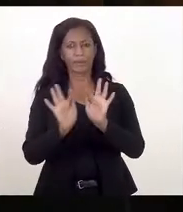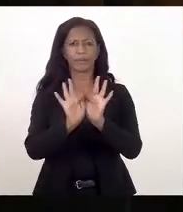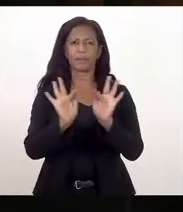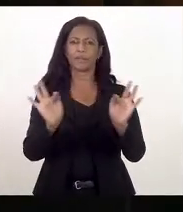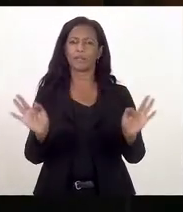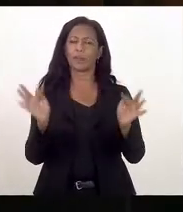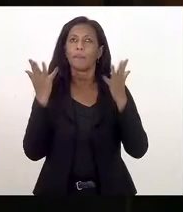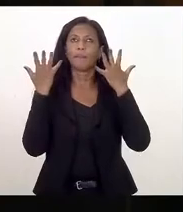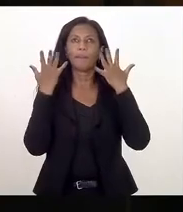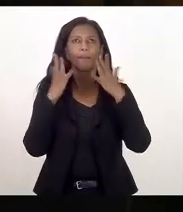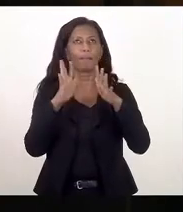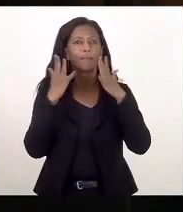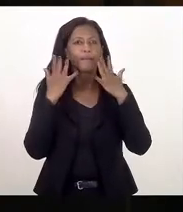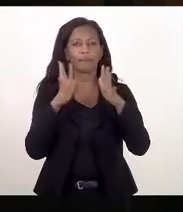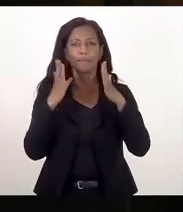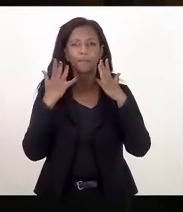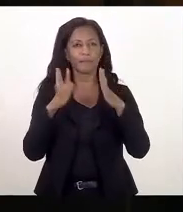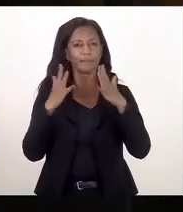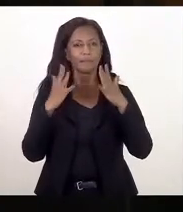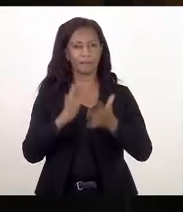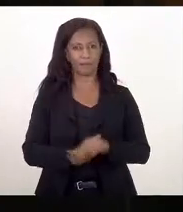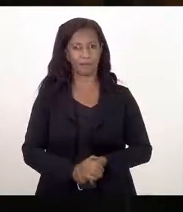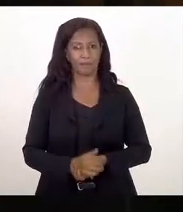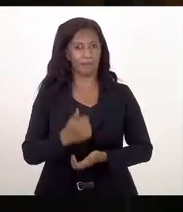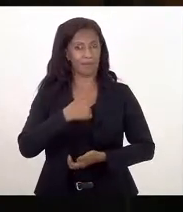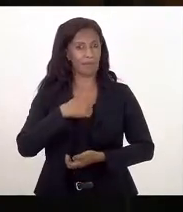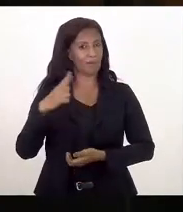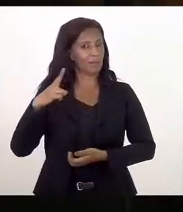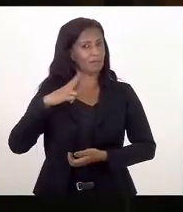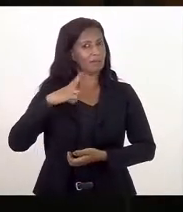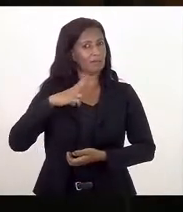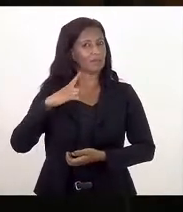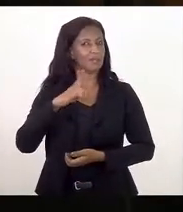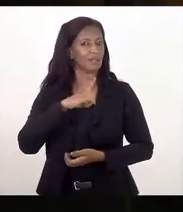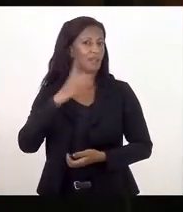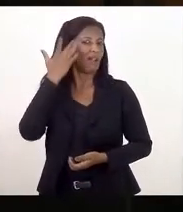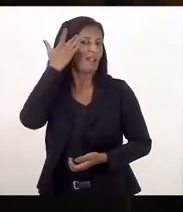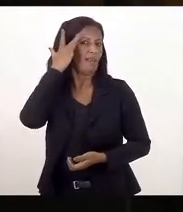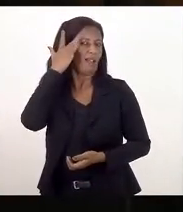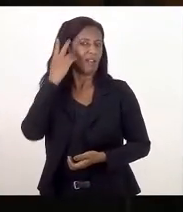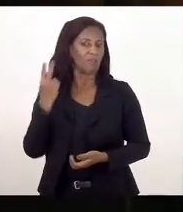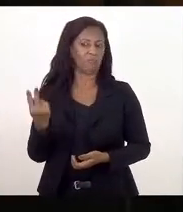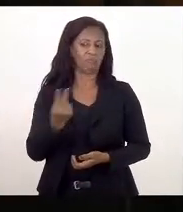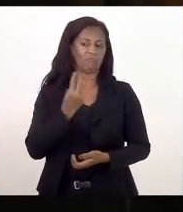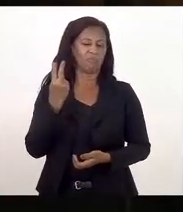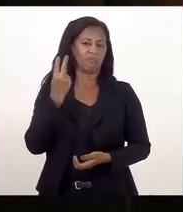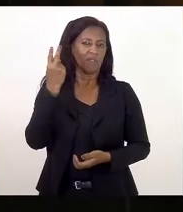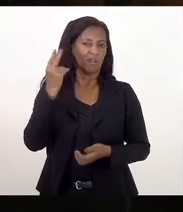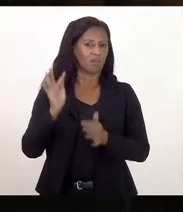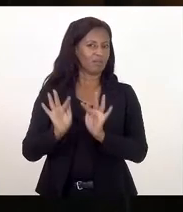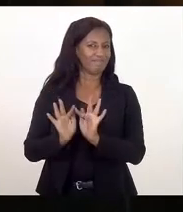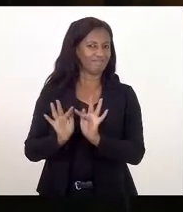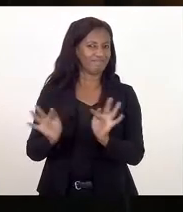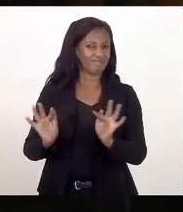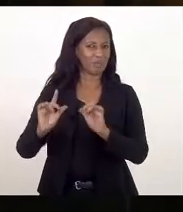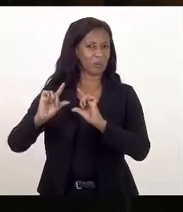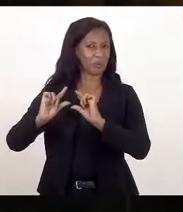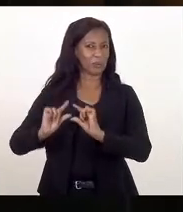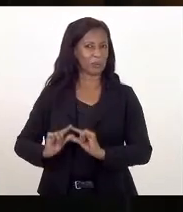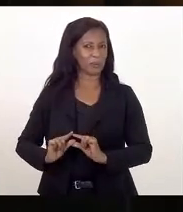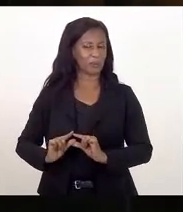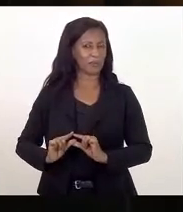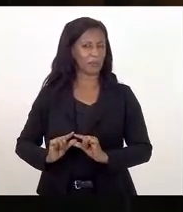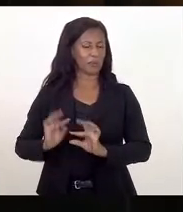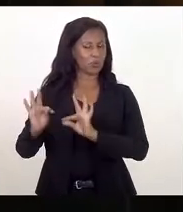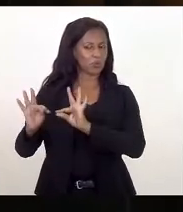parabenizá-los. Eu, em particular, ainda acho que o valor é bem simbólico, perto de todo